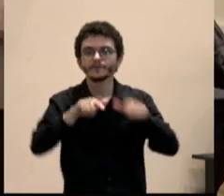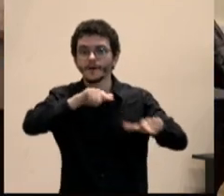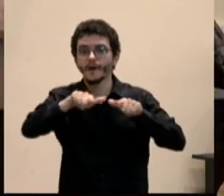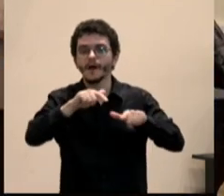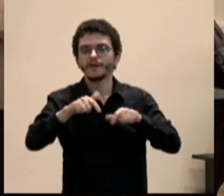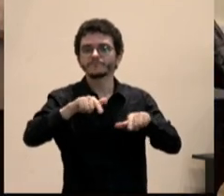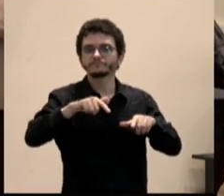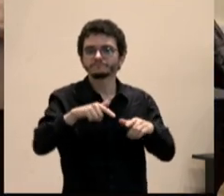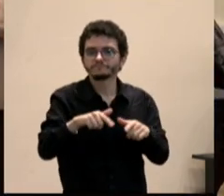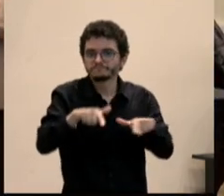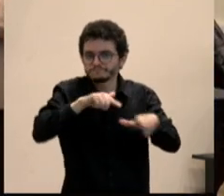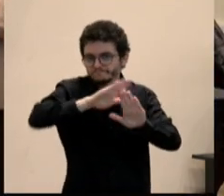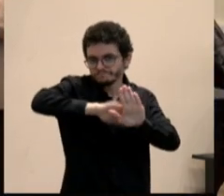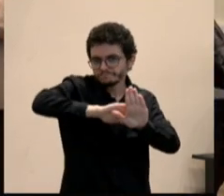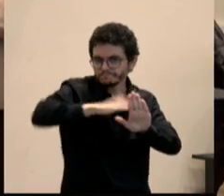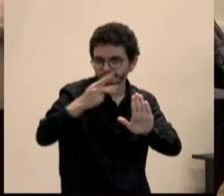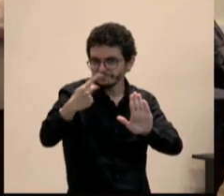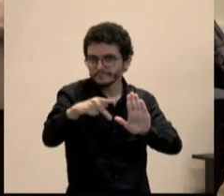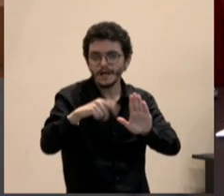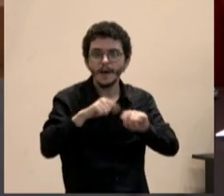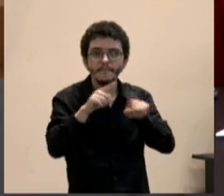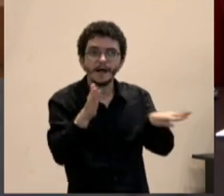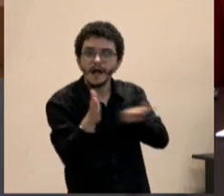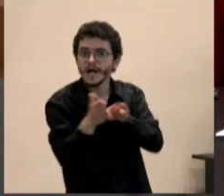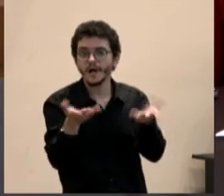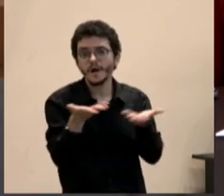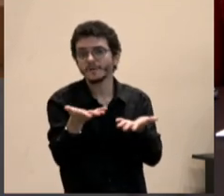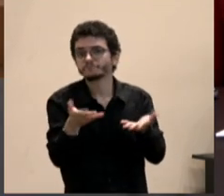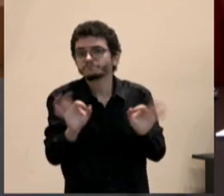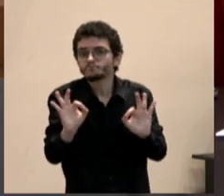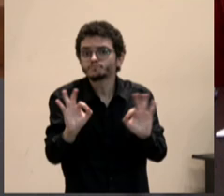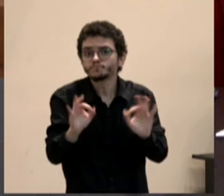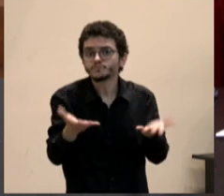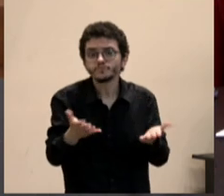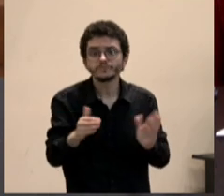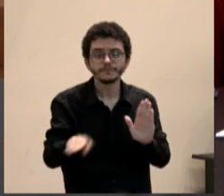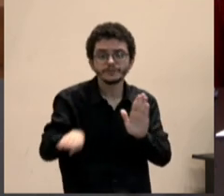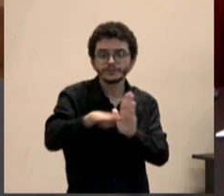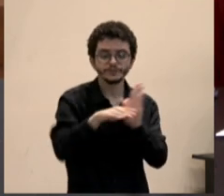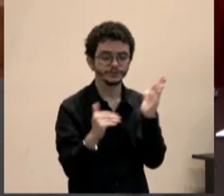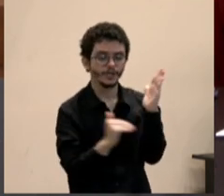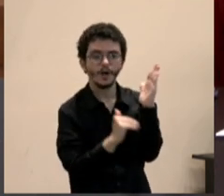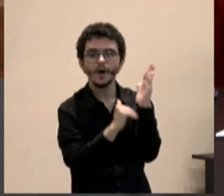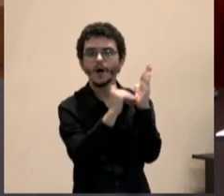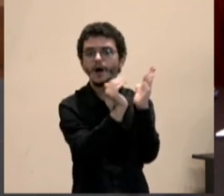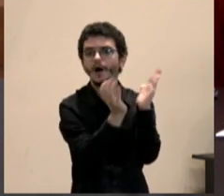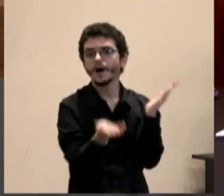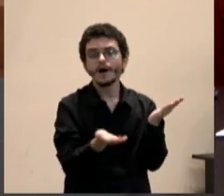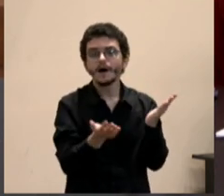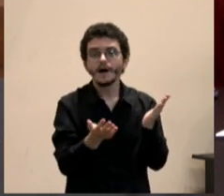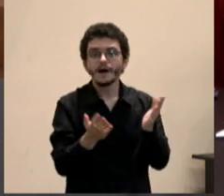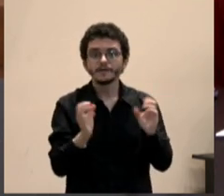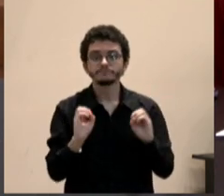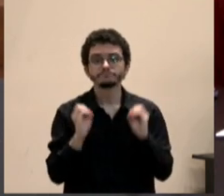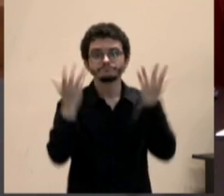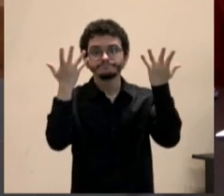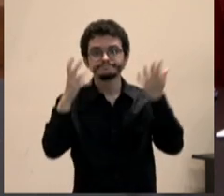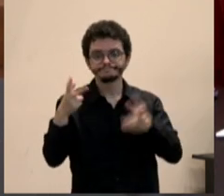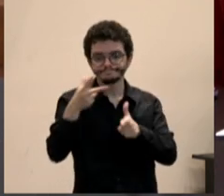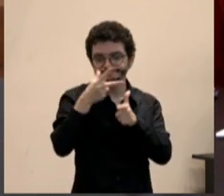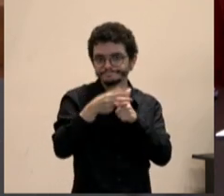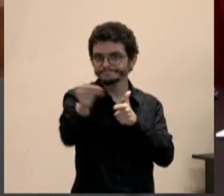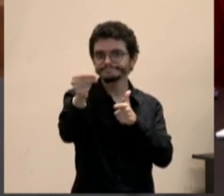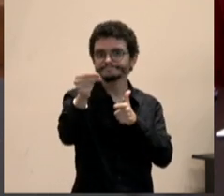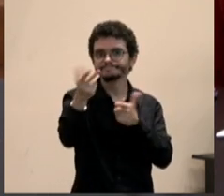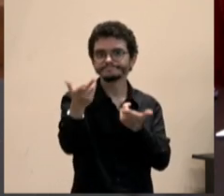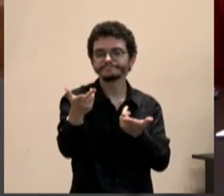trouxe. E nós chegamos no patamar de ter que comemorar uma vitória de um